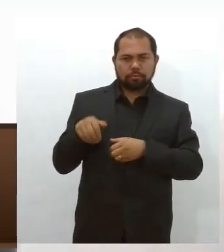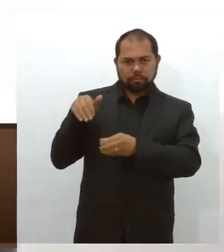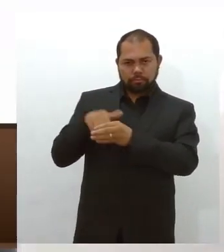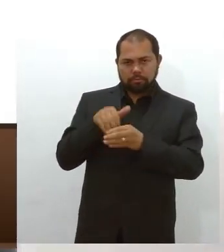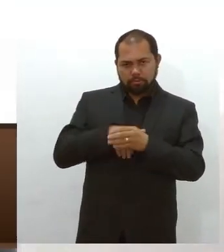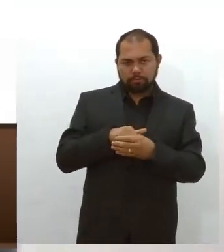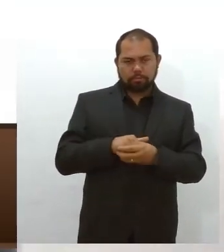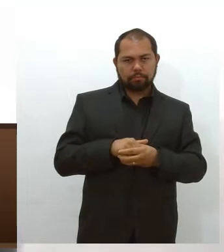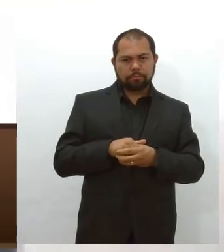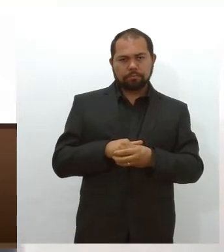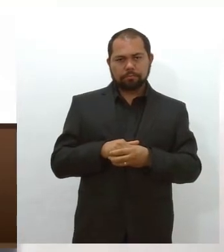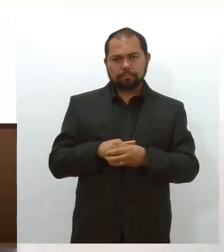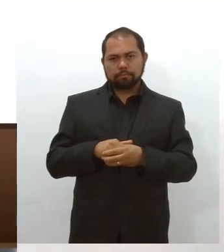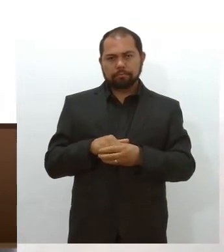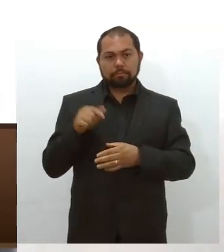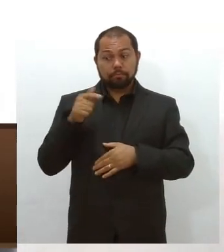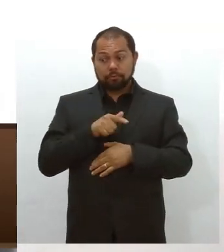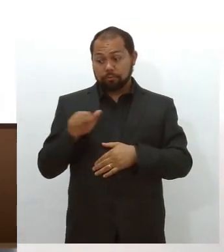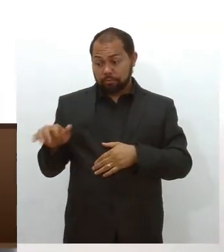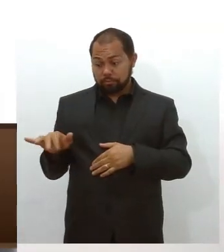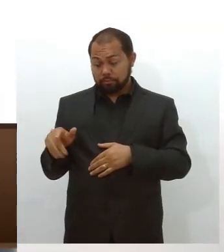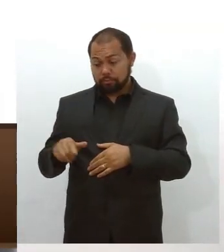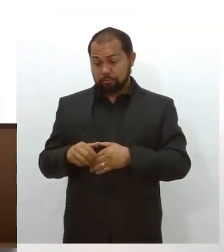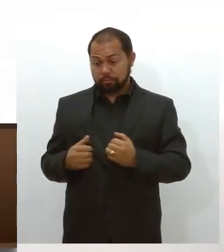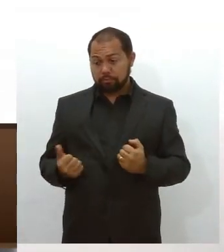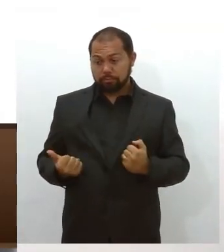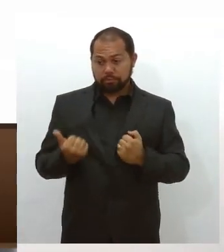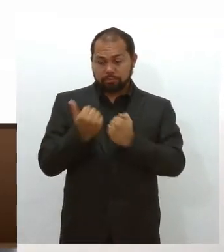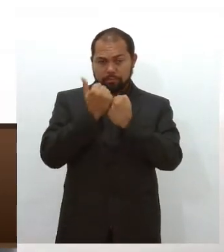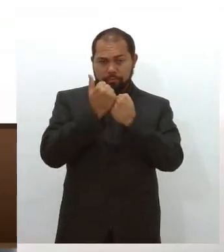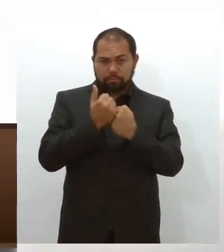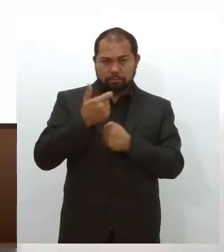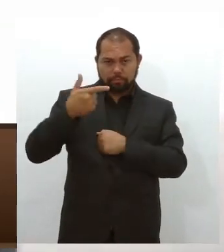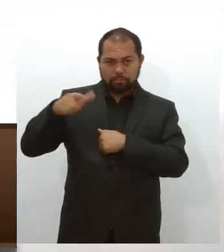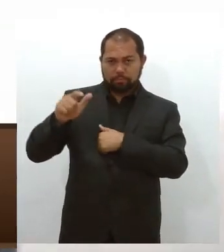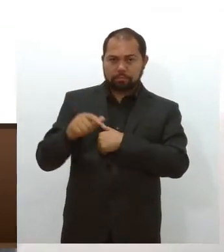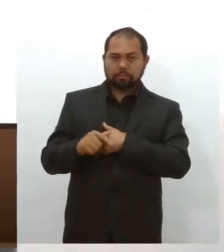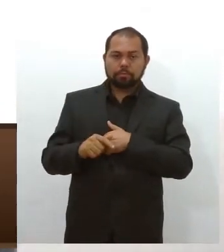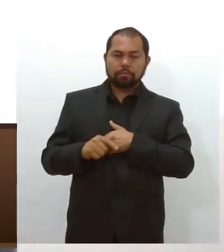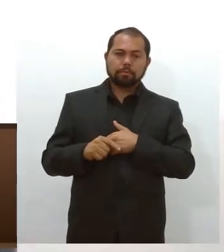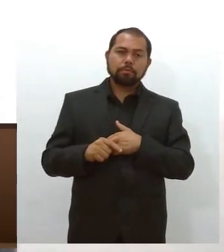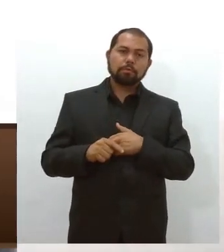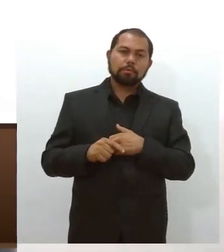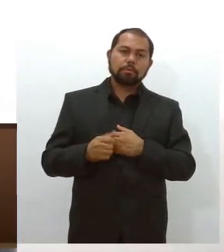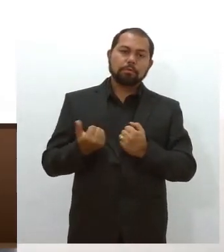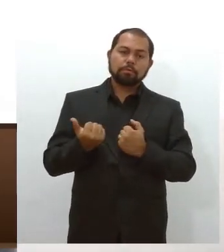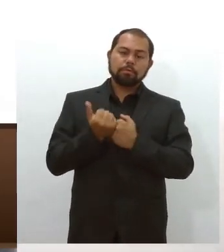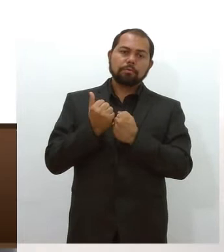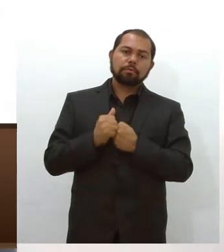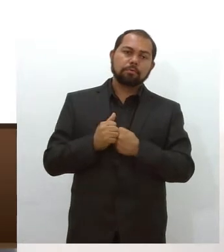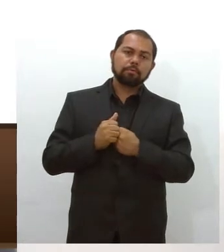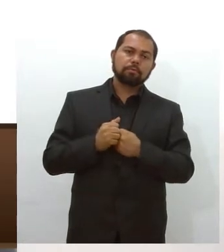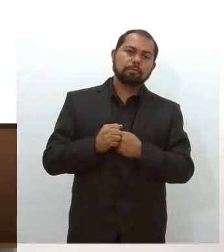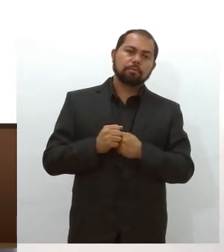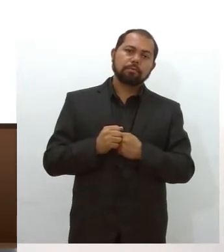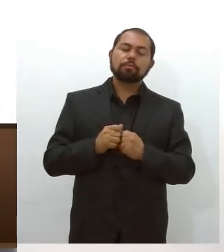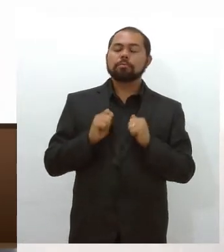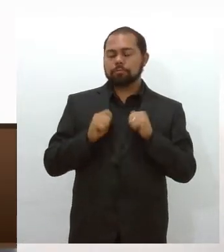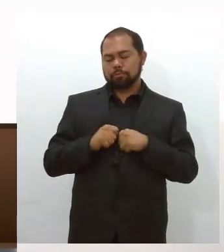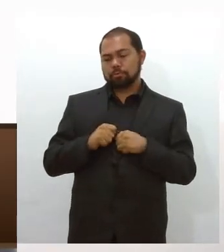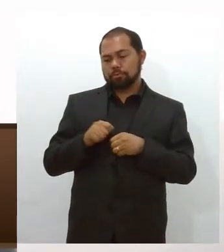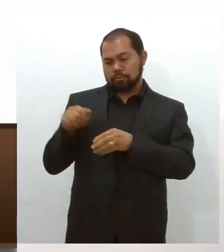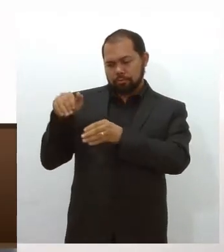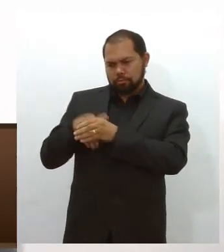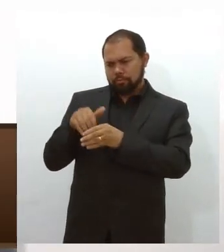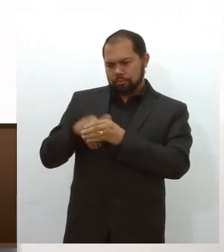urnas são substituídas por urnas de contingência para que o eleitor possa votar nas suas